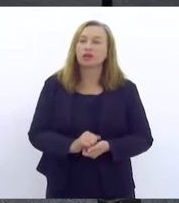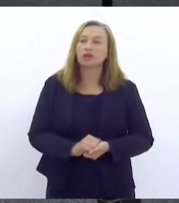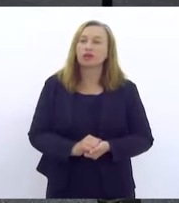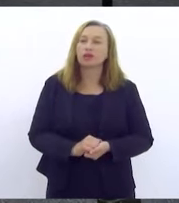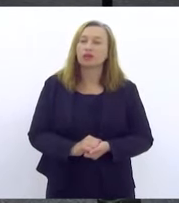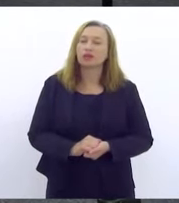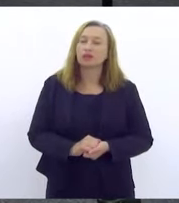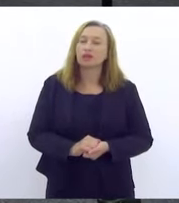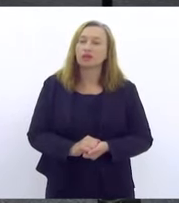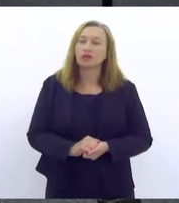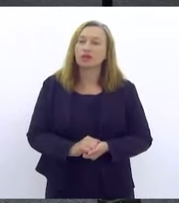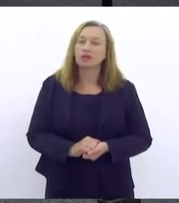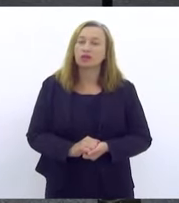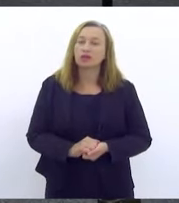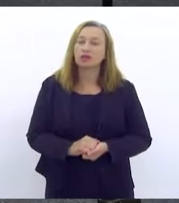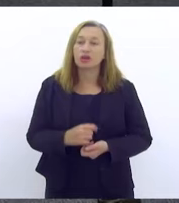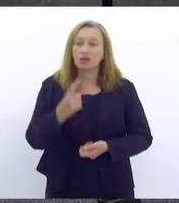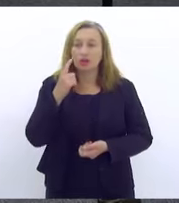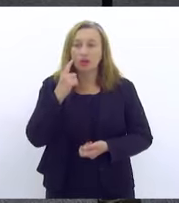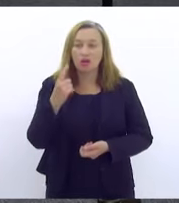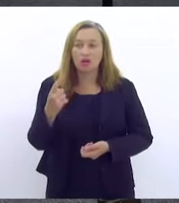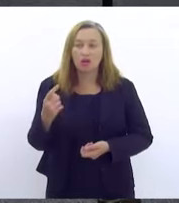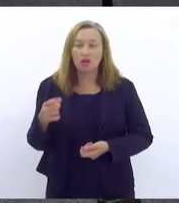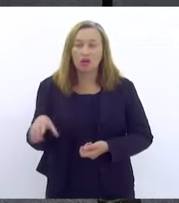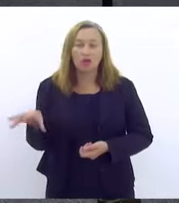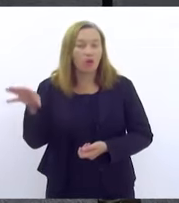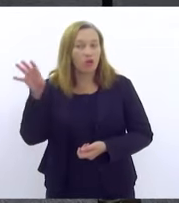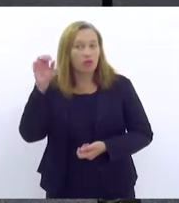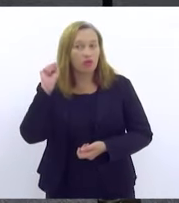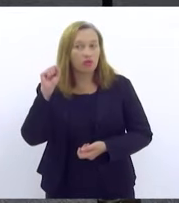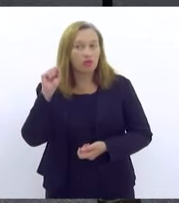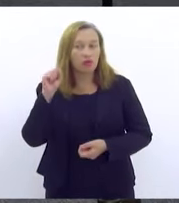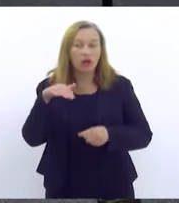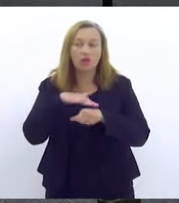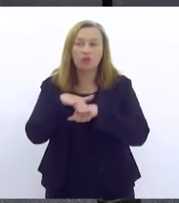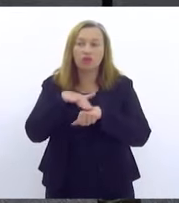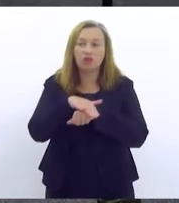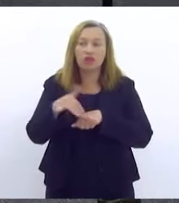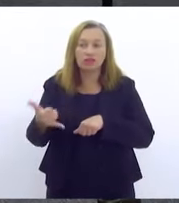em escuta telefônica, o nervosinho da Odebrecht